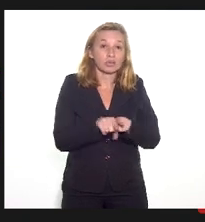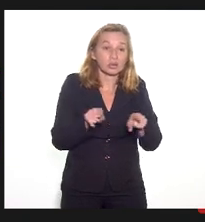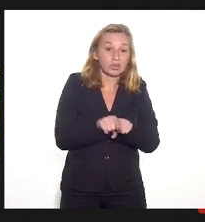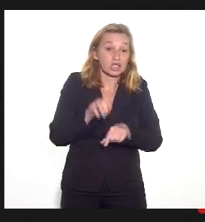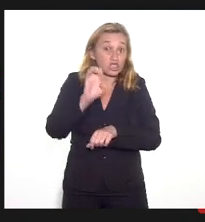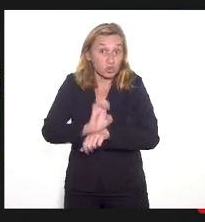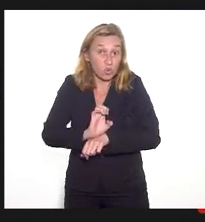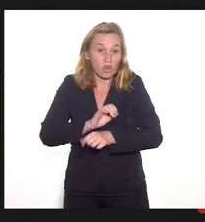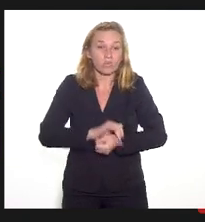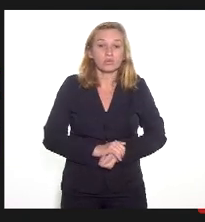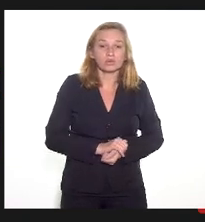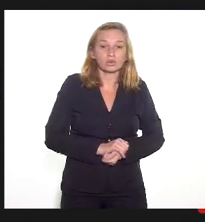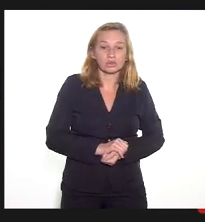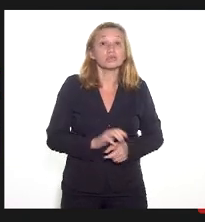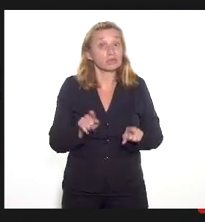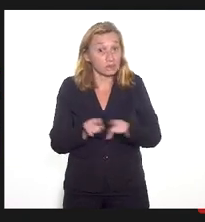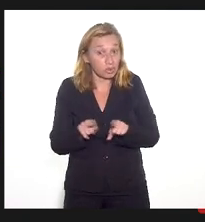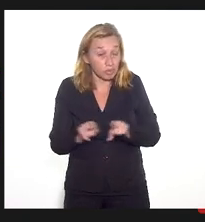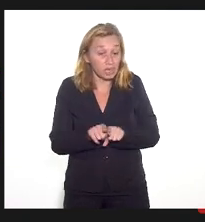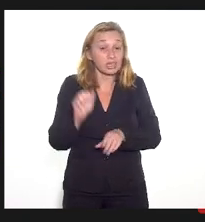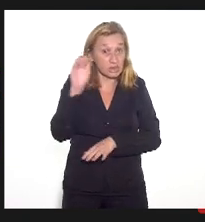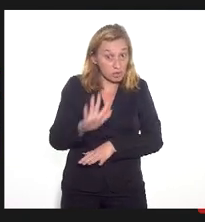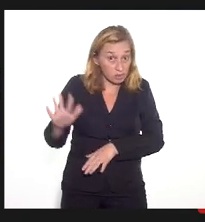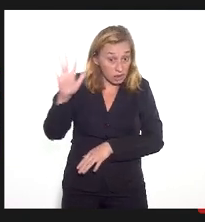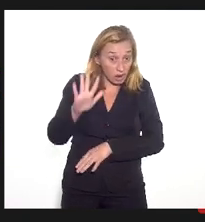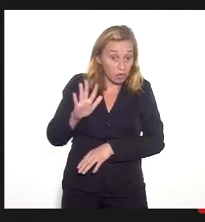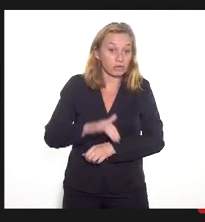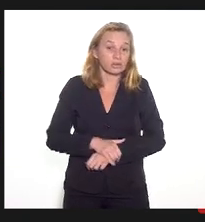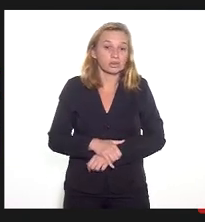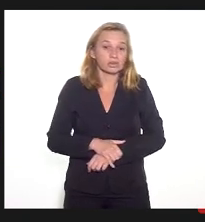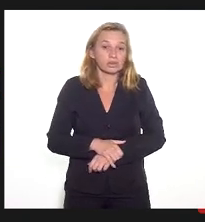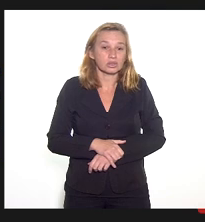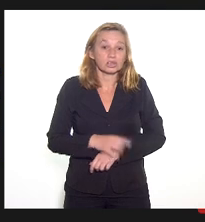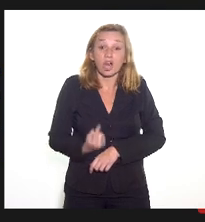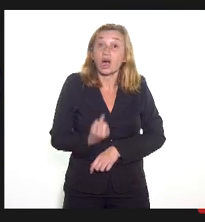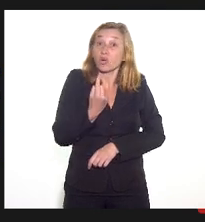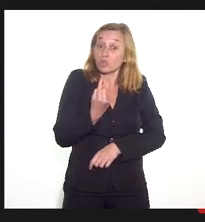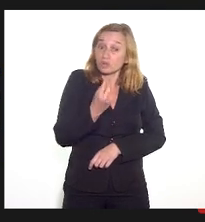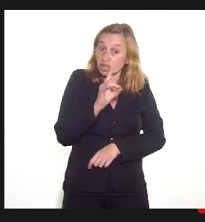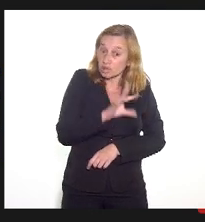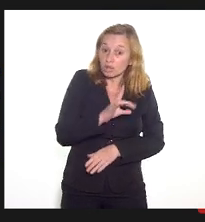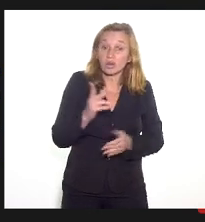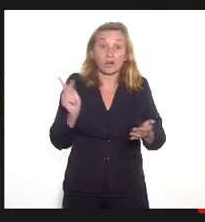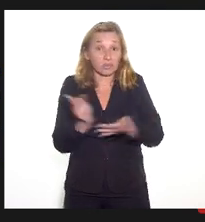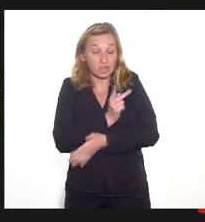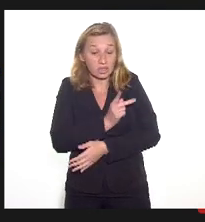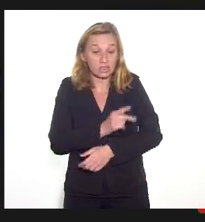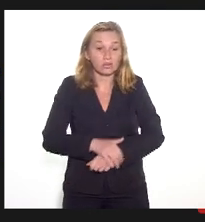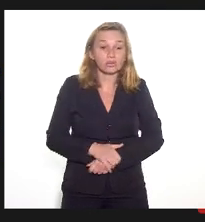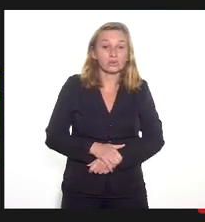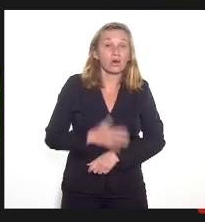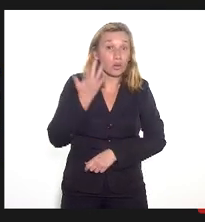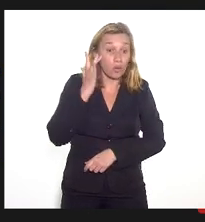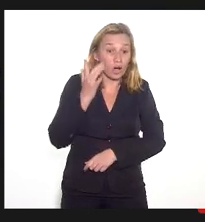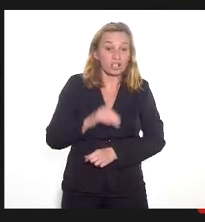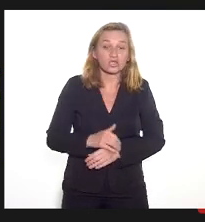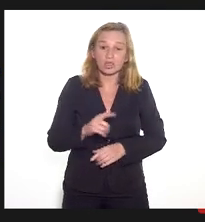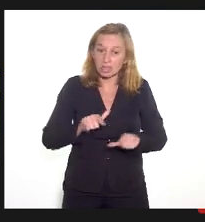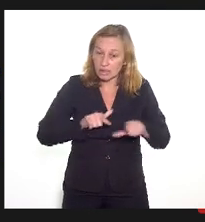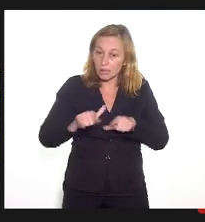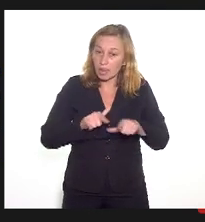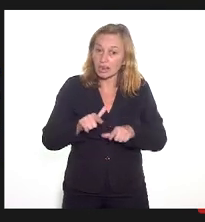Estadual, e também da Nacional, né, quando a única que aconteceu. Né, eu acho que esse